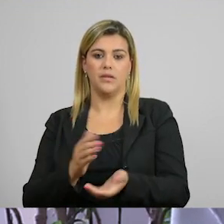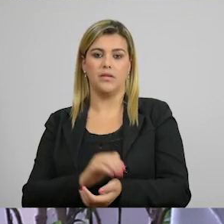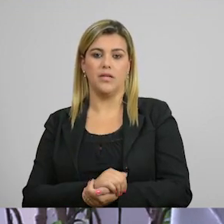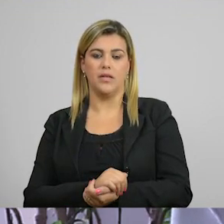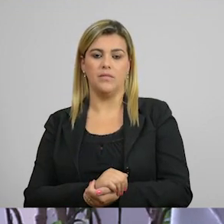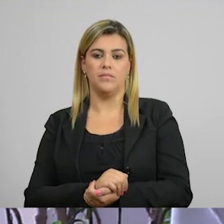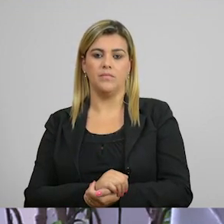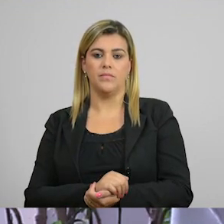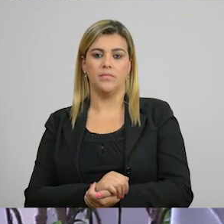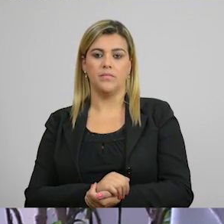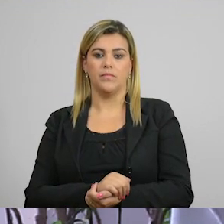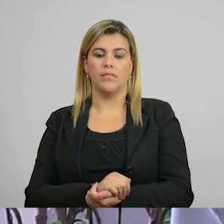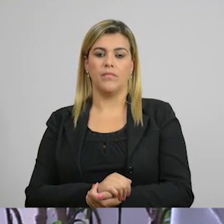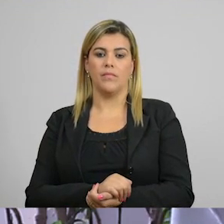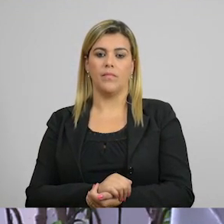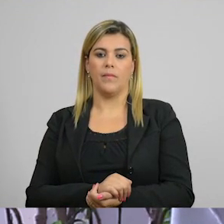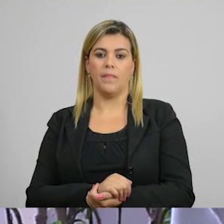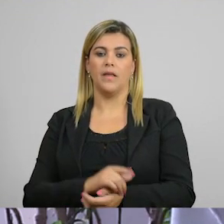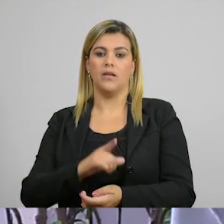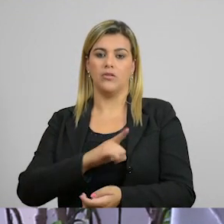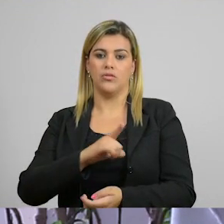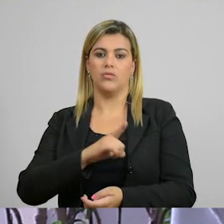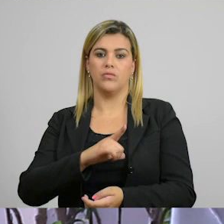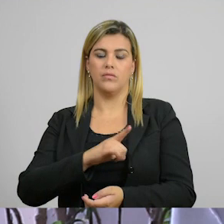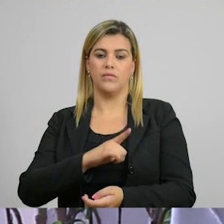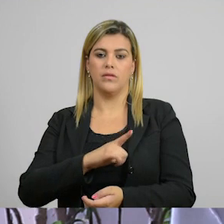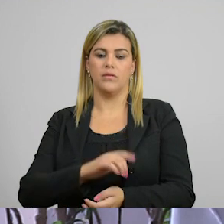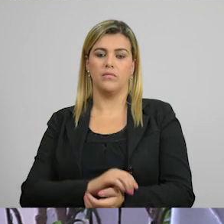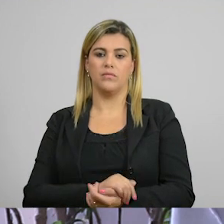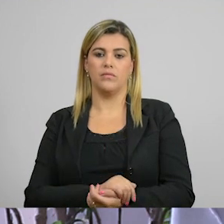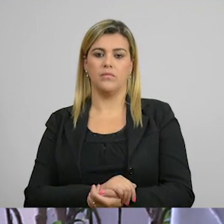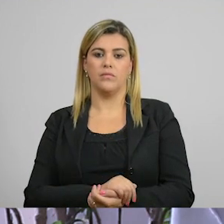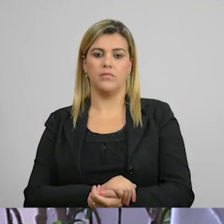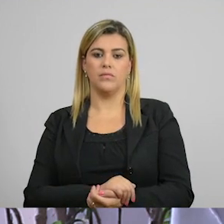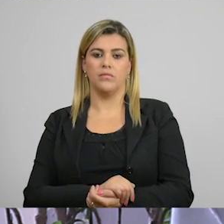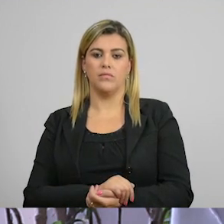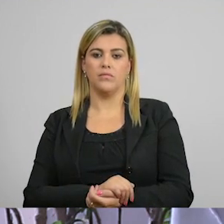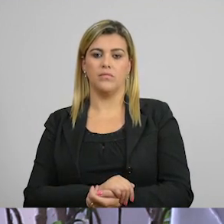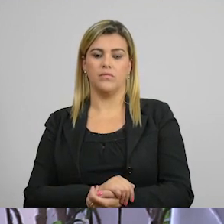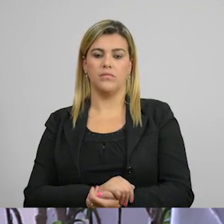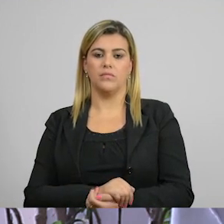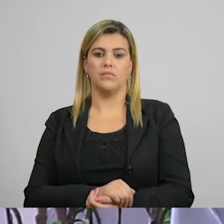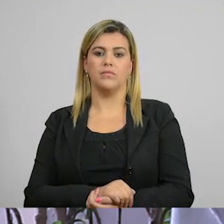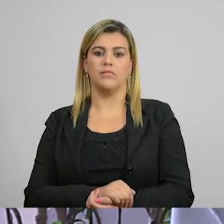nos assessorar e nos ajudar. Nós tivemos